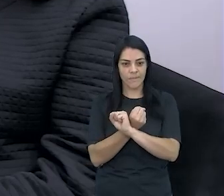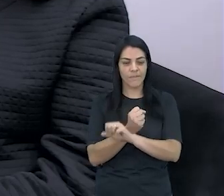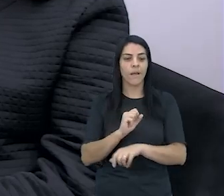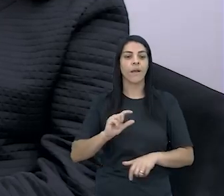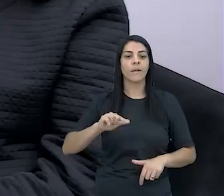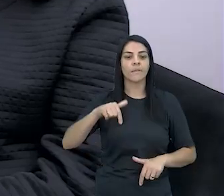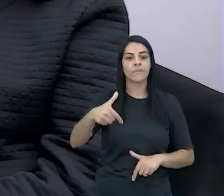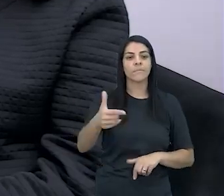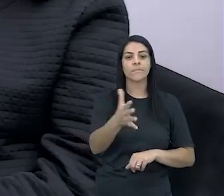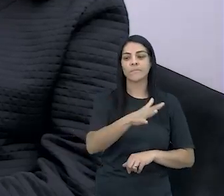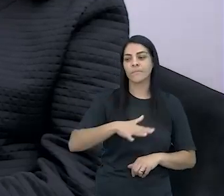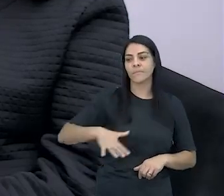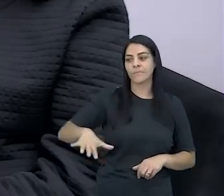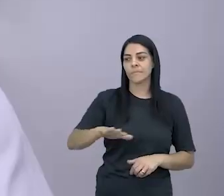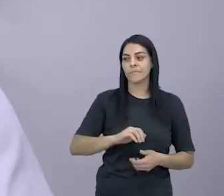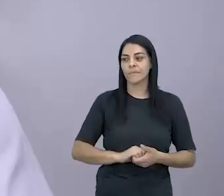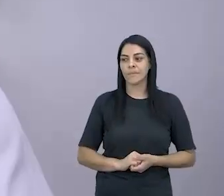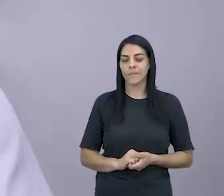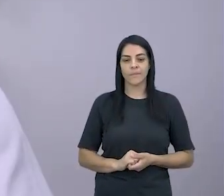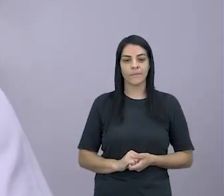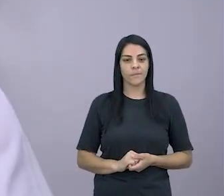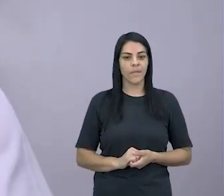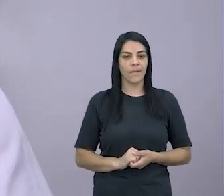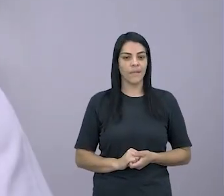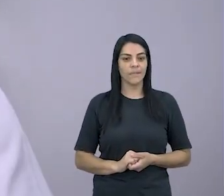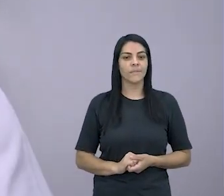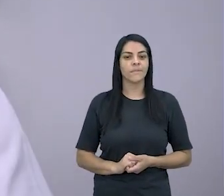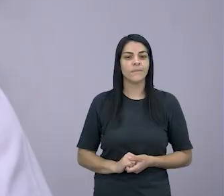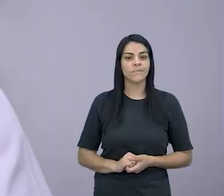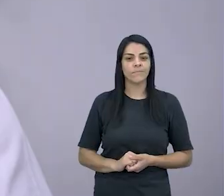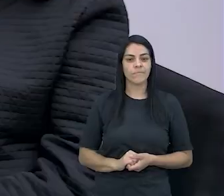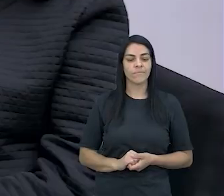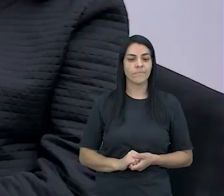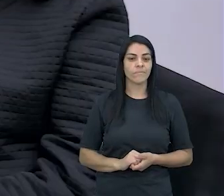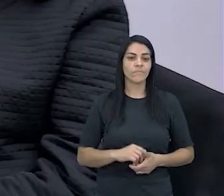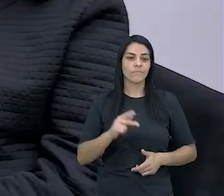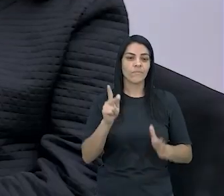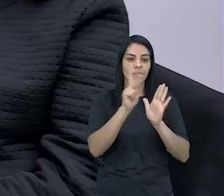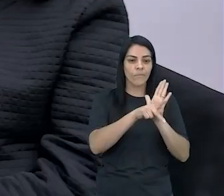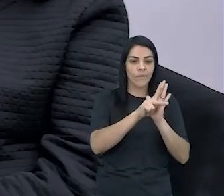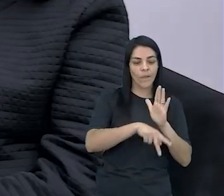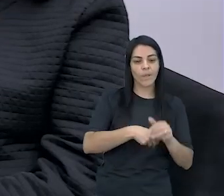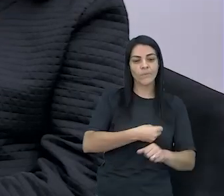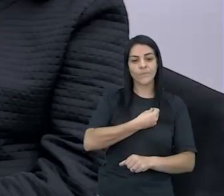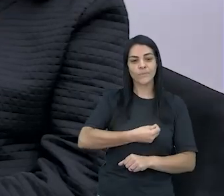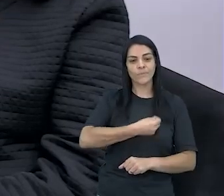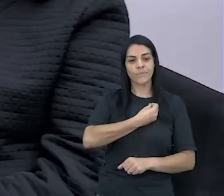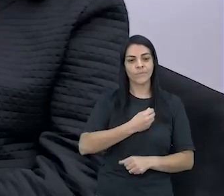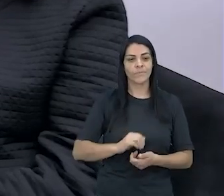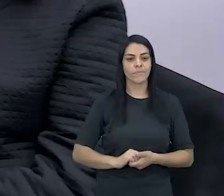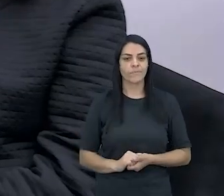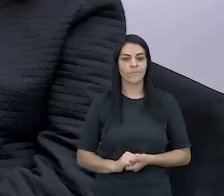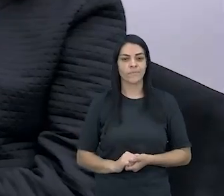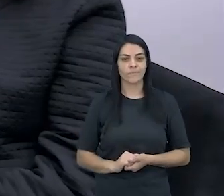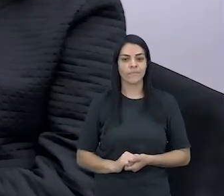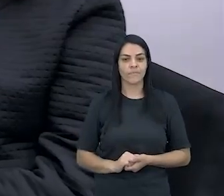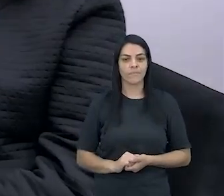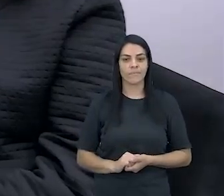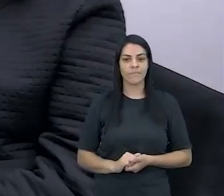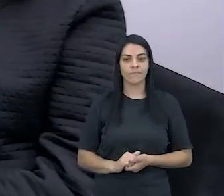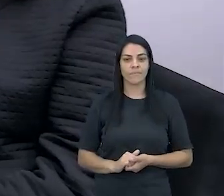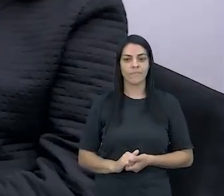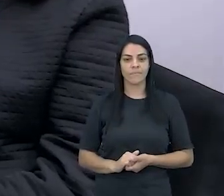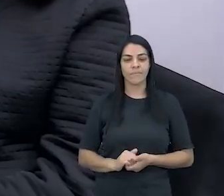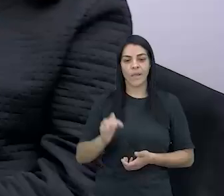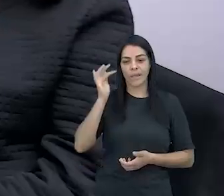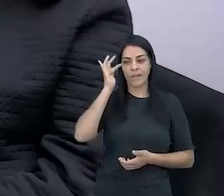grandes áreas. Muito bem. Projeto de vida. Isso. E o da filosofia?